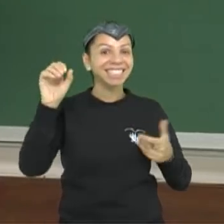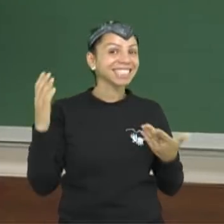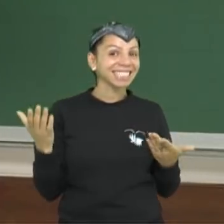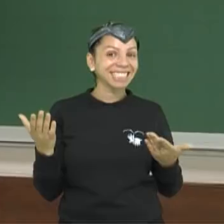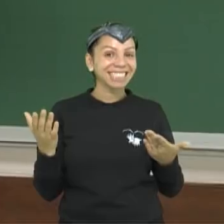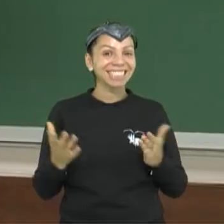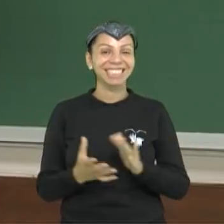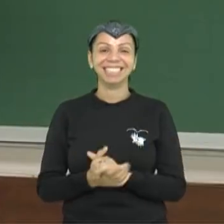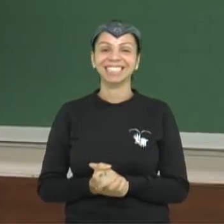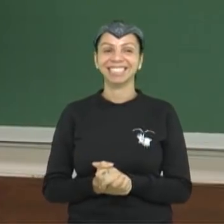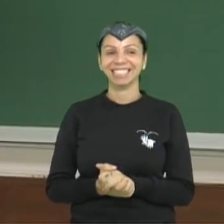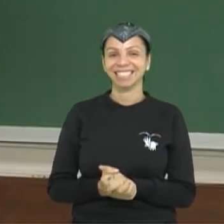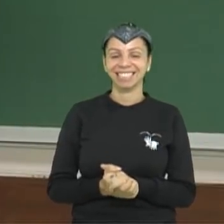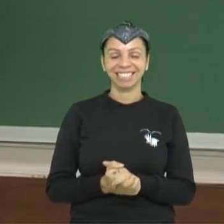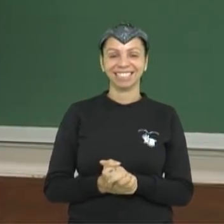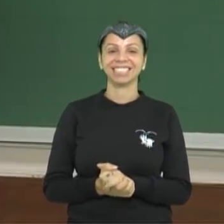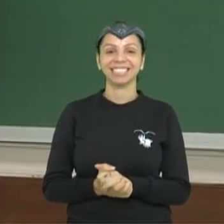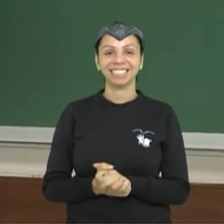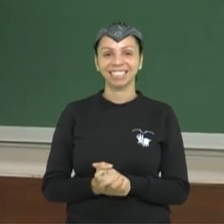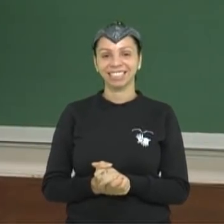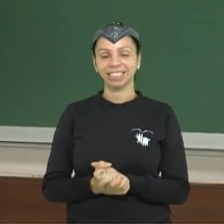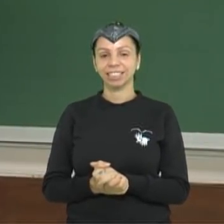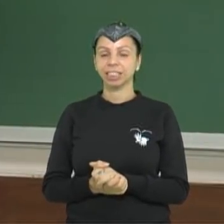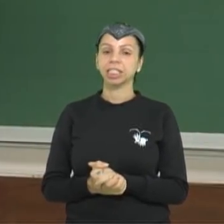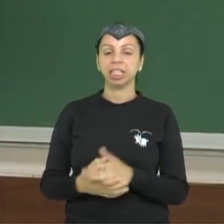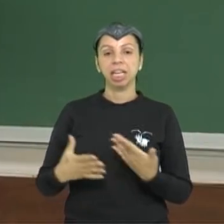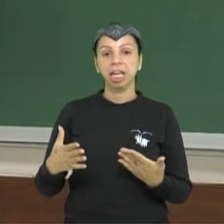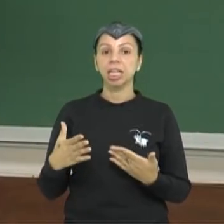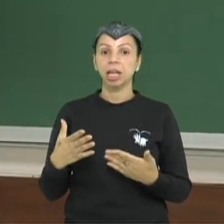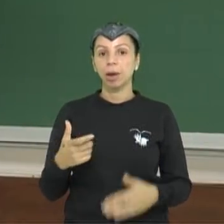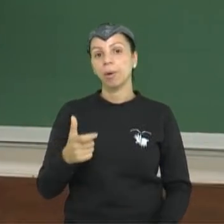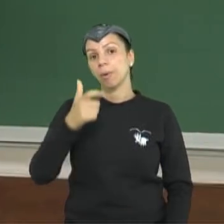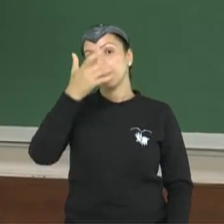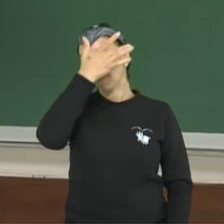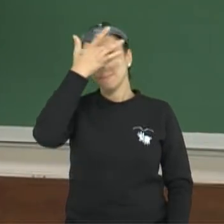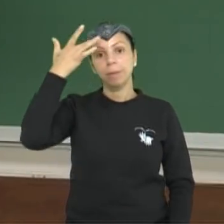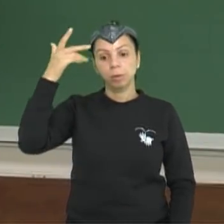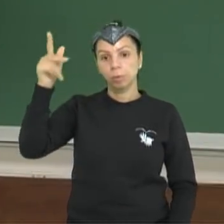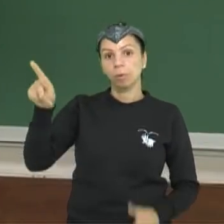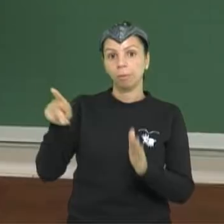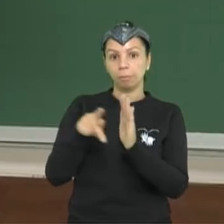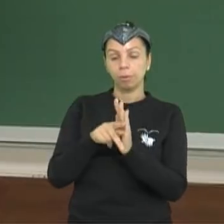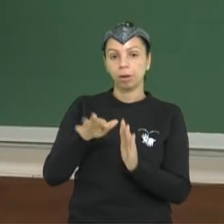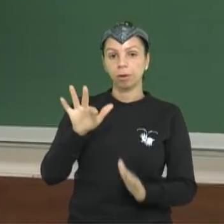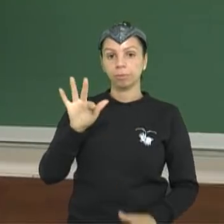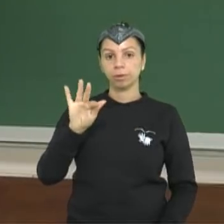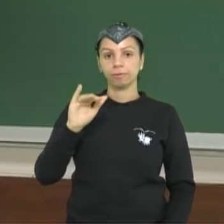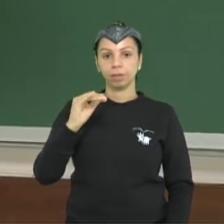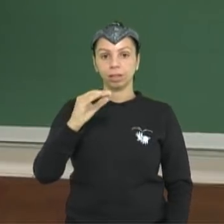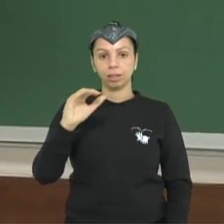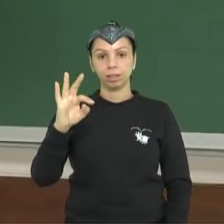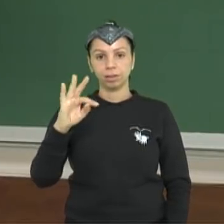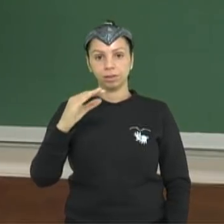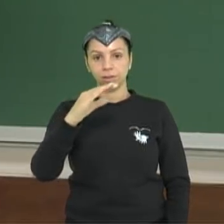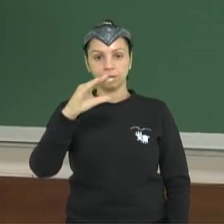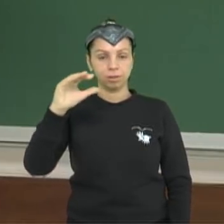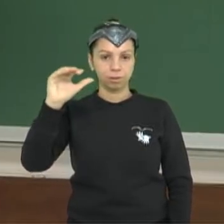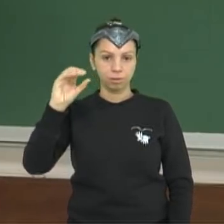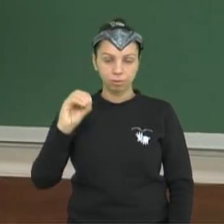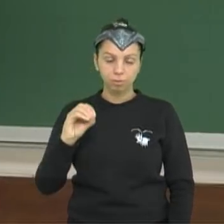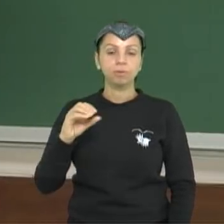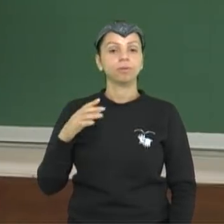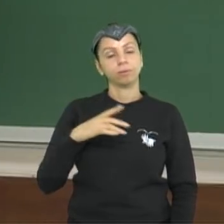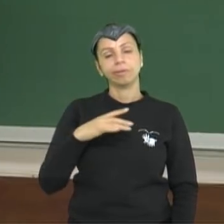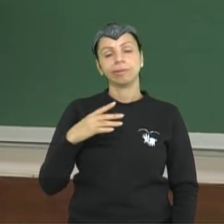só, ele é um personagem fictício, esse que nós estamos trabalhando, porque a gente sabe que existem os super-heróis da